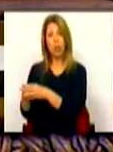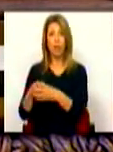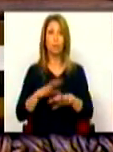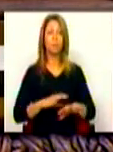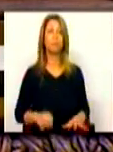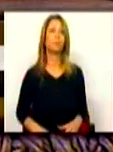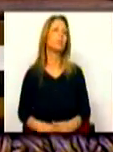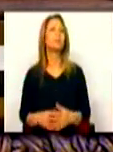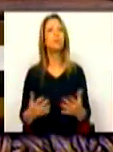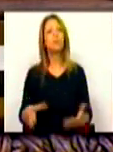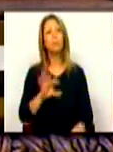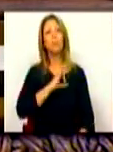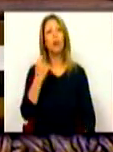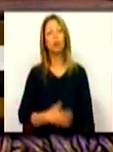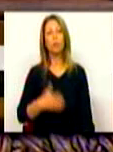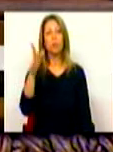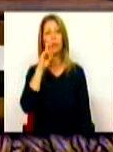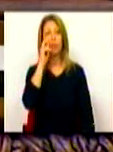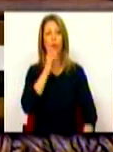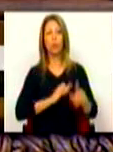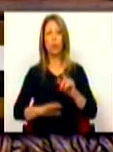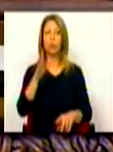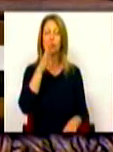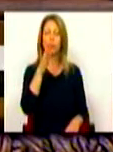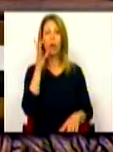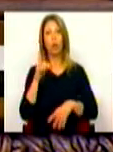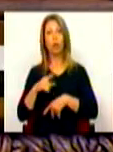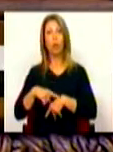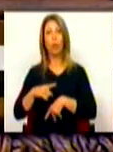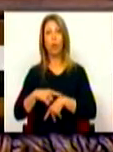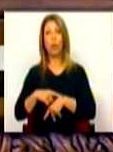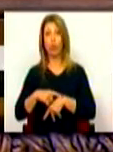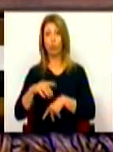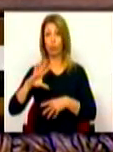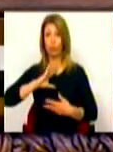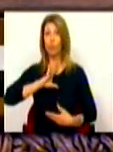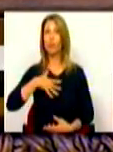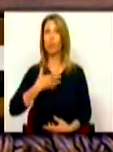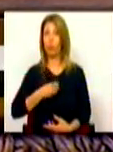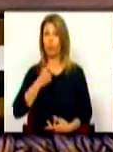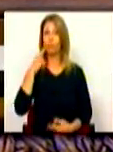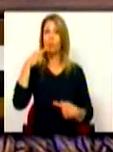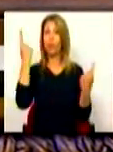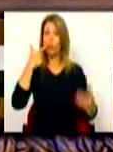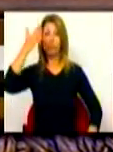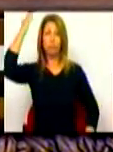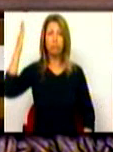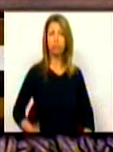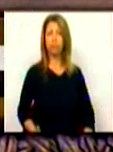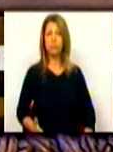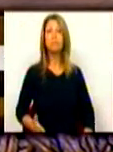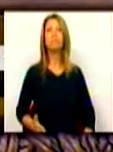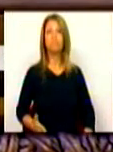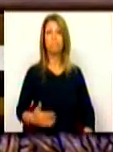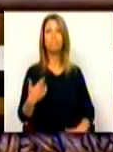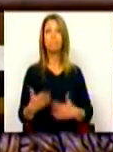Senhor Presidente, Senhoras e Senhores Deputados, o relógio planetário vai-se mostrando implacável na sua marcha e